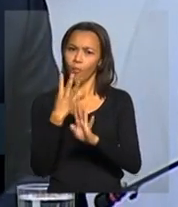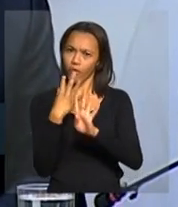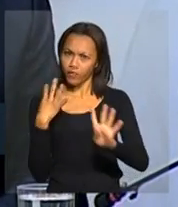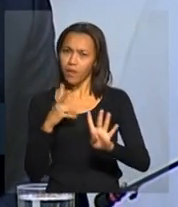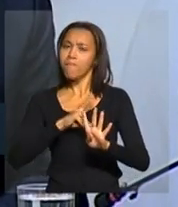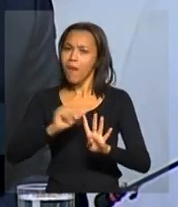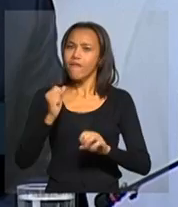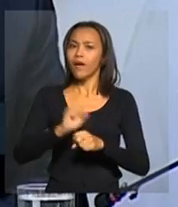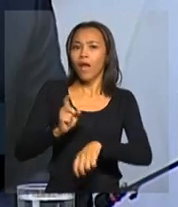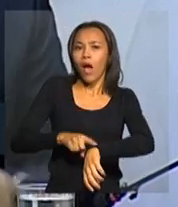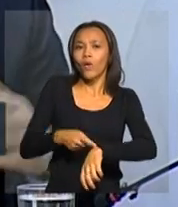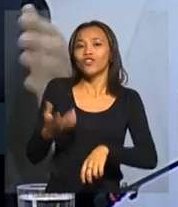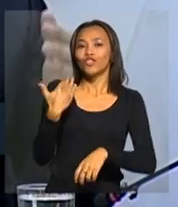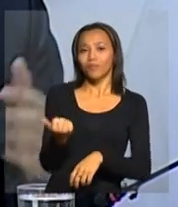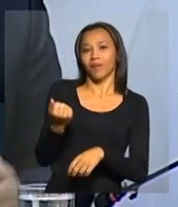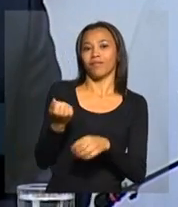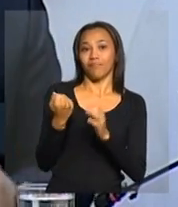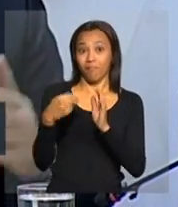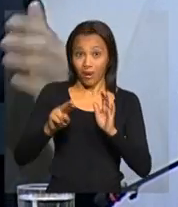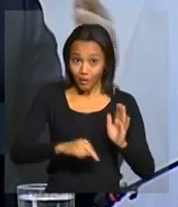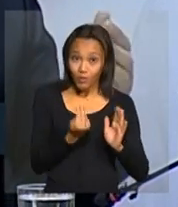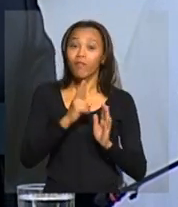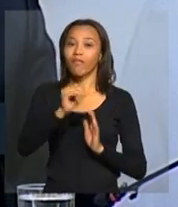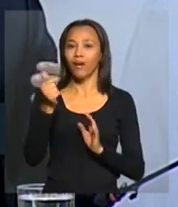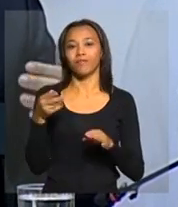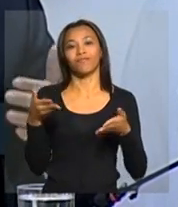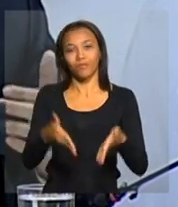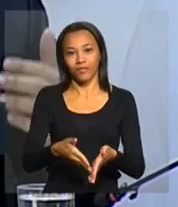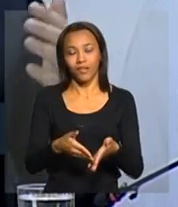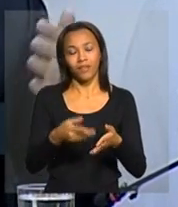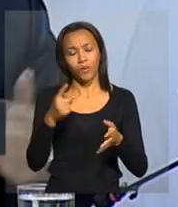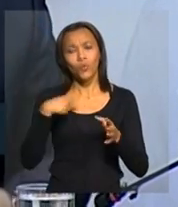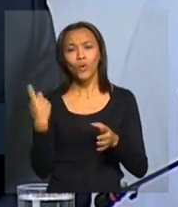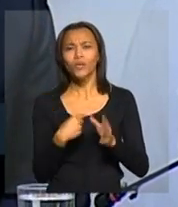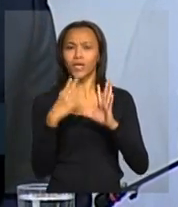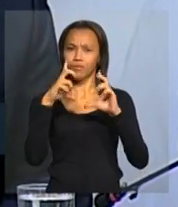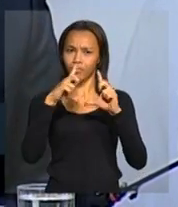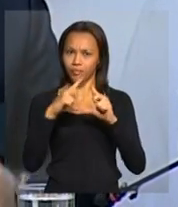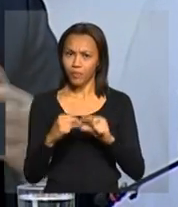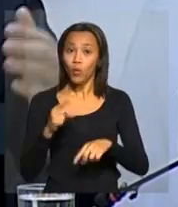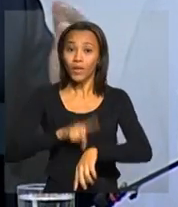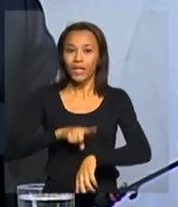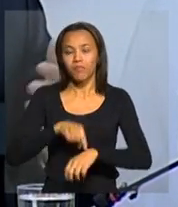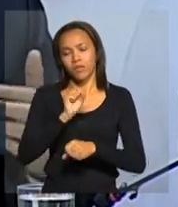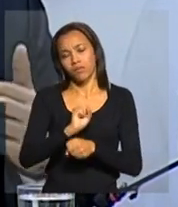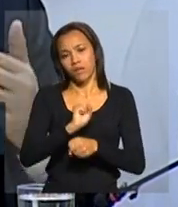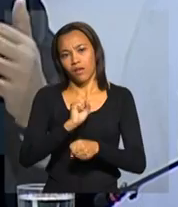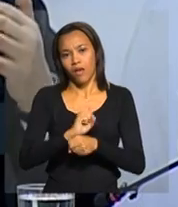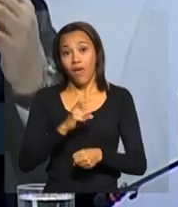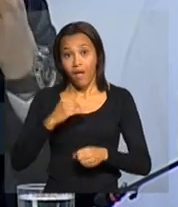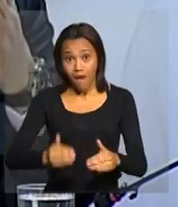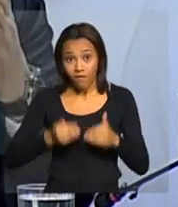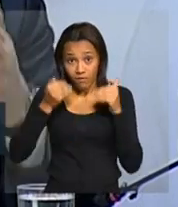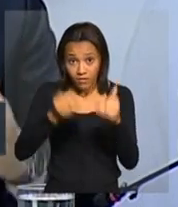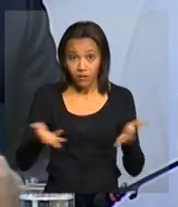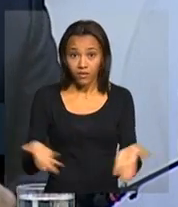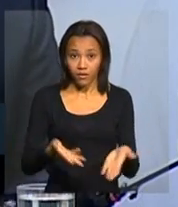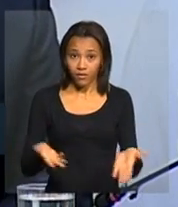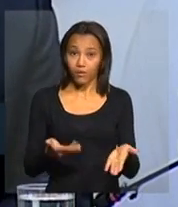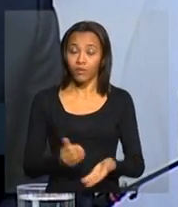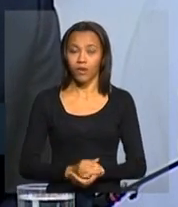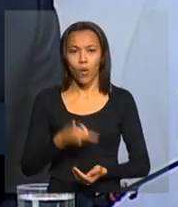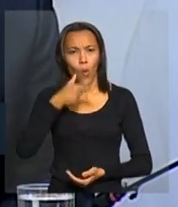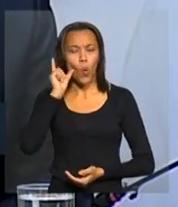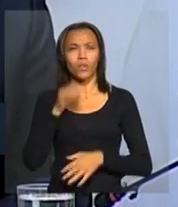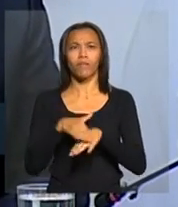hora dele vai chegar. E o grande desafio nosso é diminuir essa hora, é avançar agora. Conversava ontem